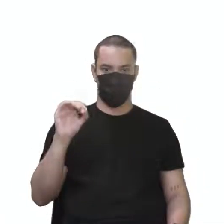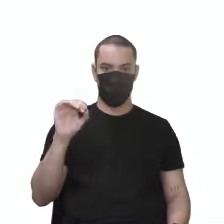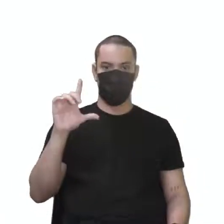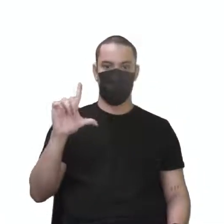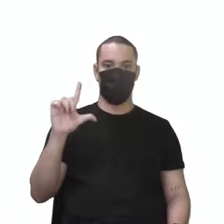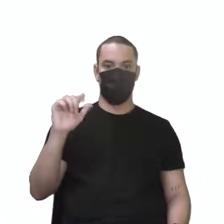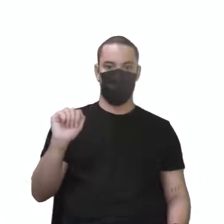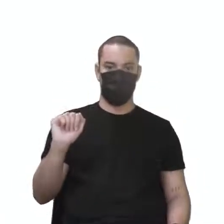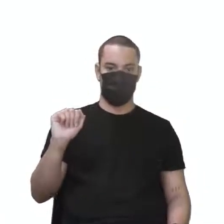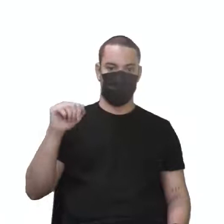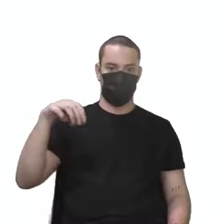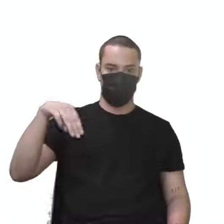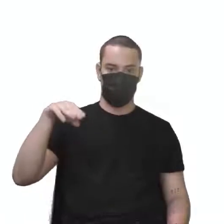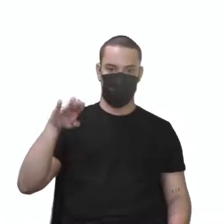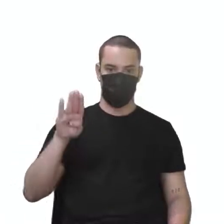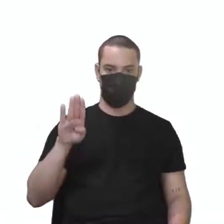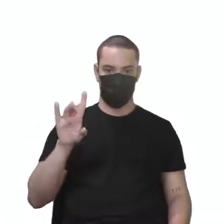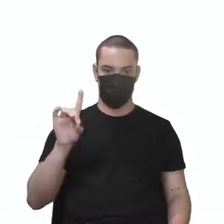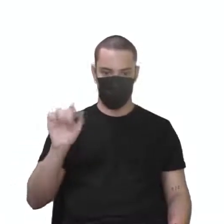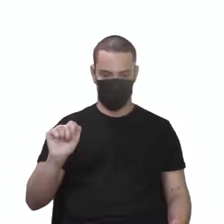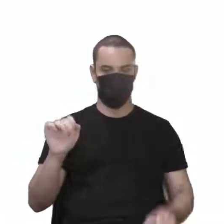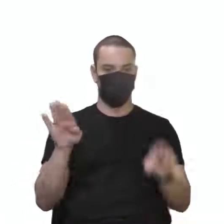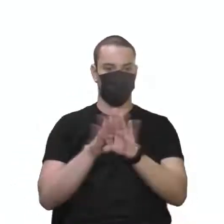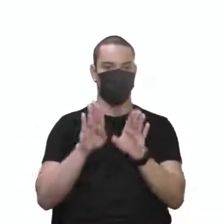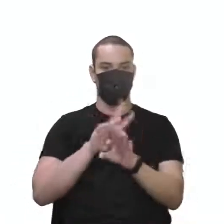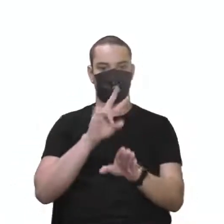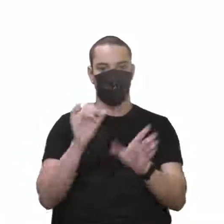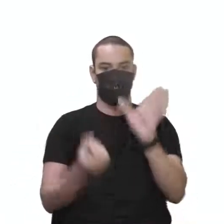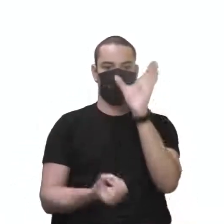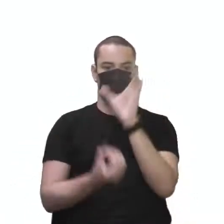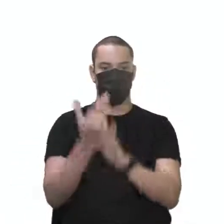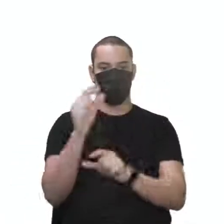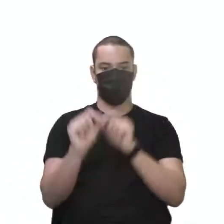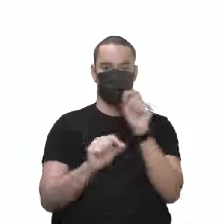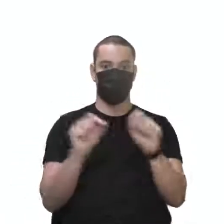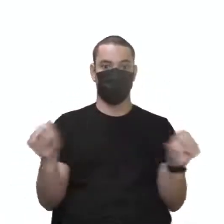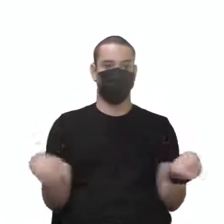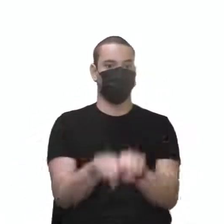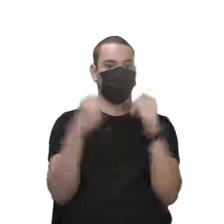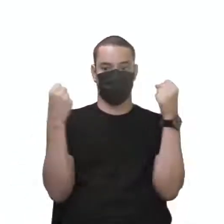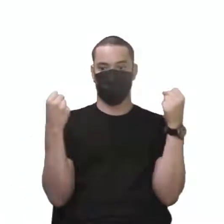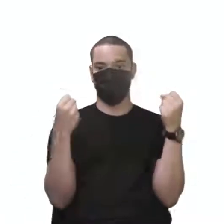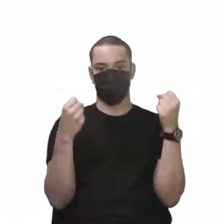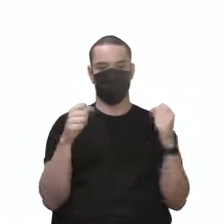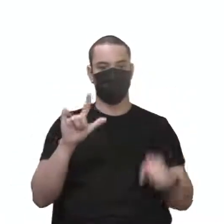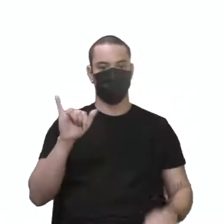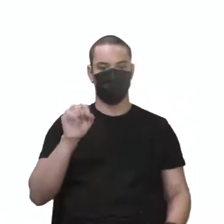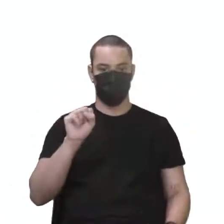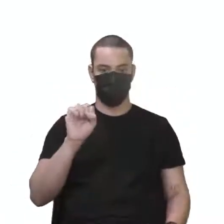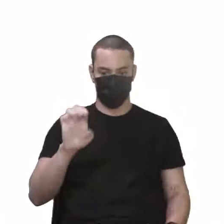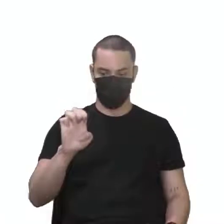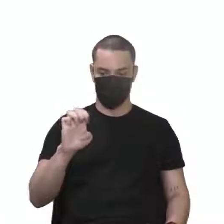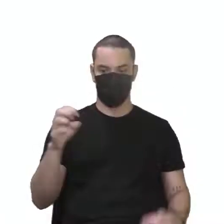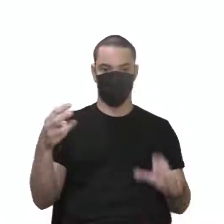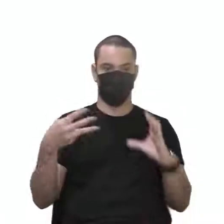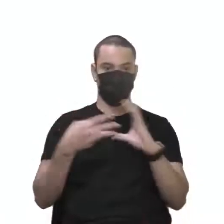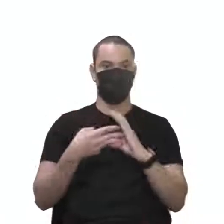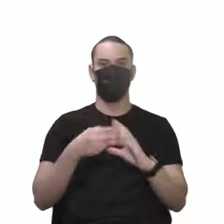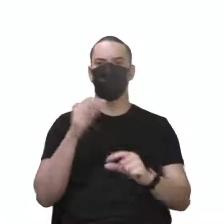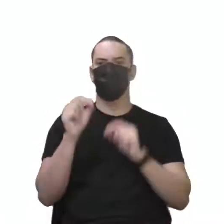lambda, e aí também vai provocar o quê? A lise celular. O que a gente consegue observar